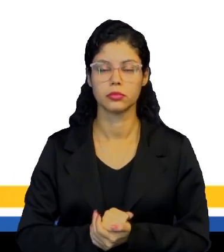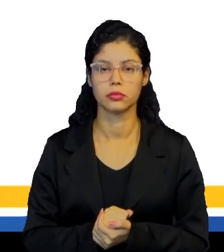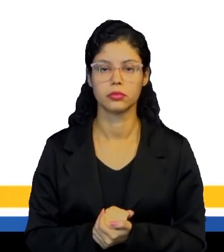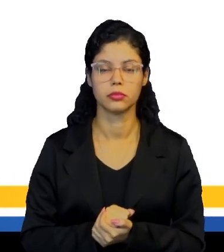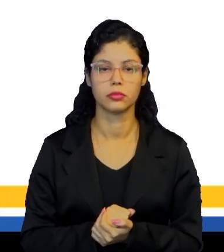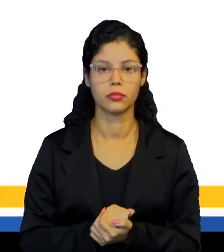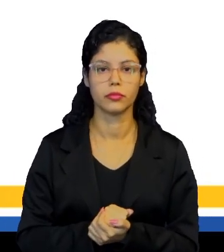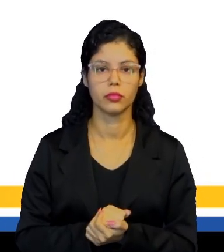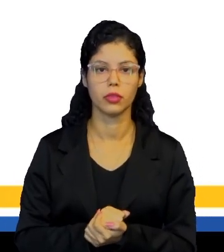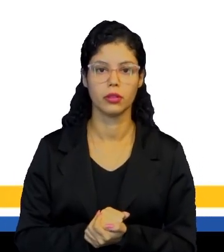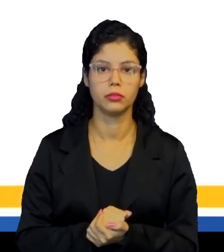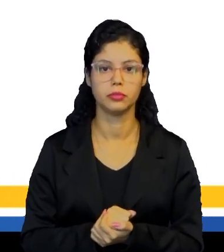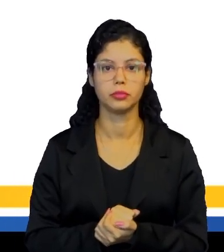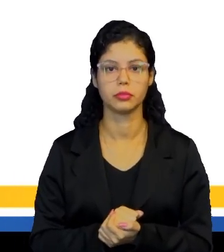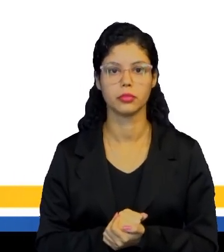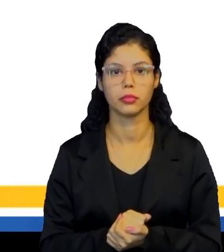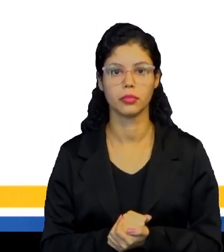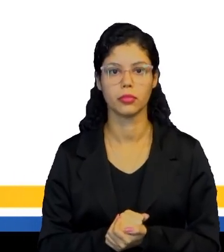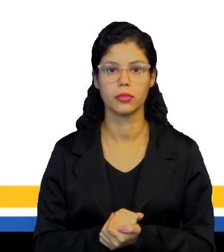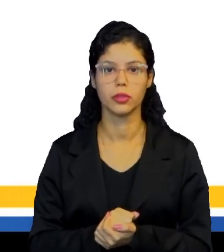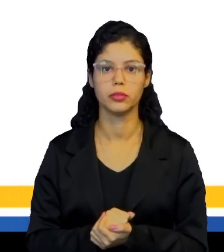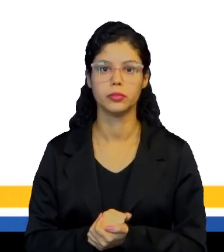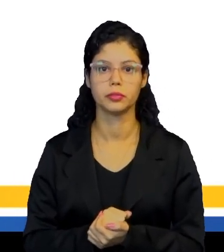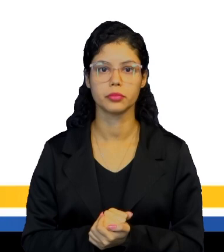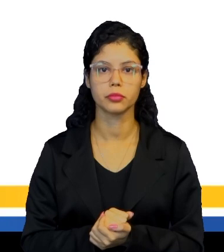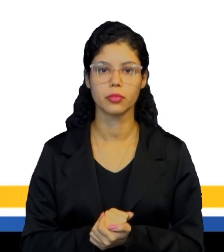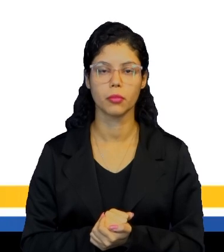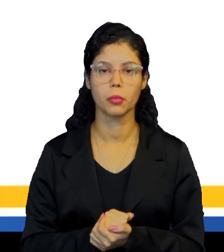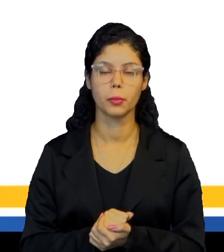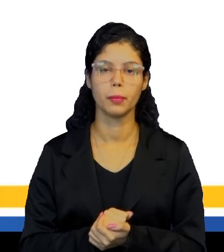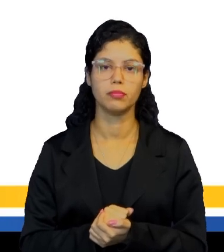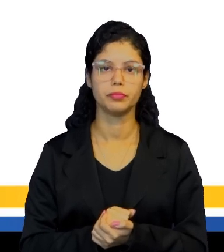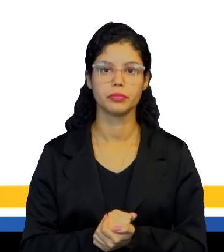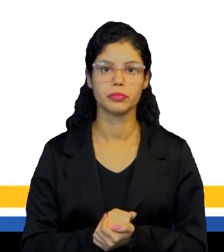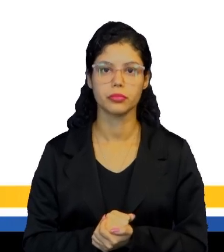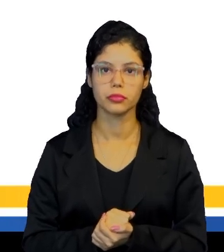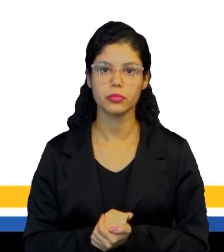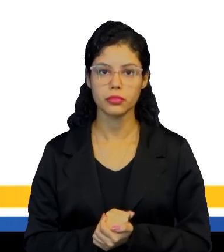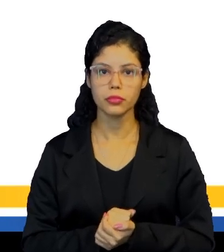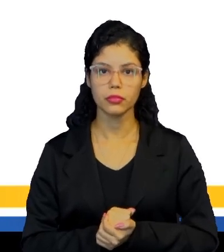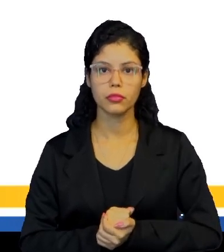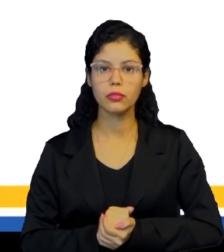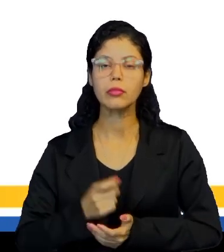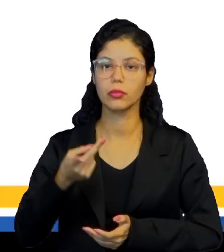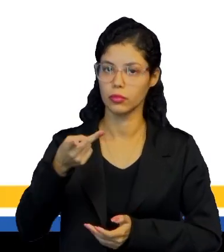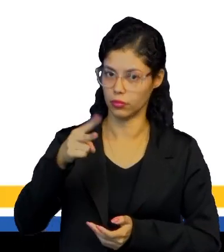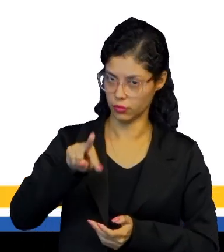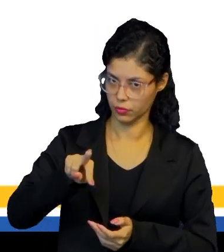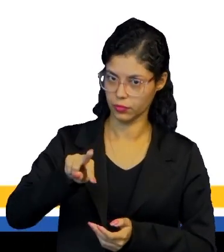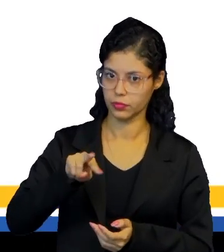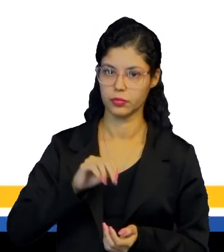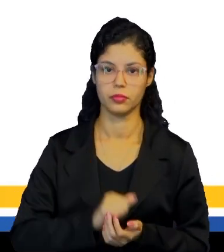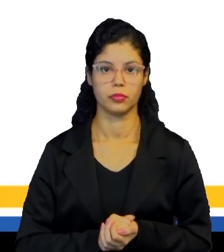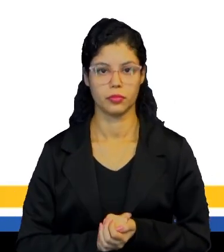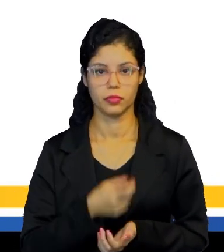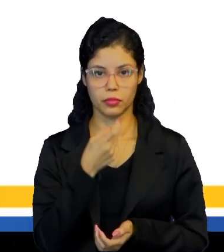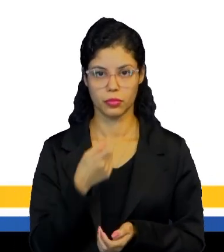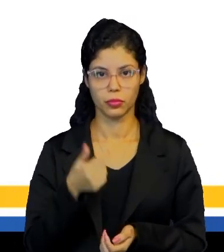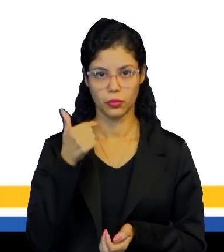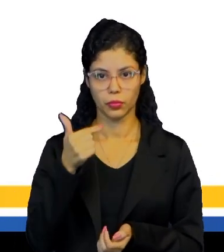inverter o x ou podemos inverter a densidade e vamos inverter aqui o x Oxe